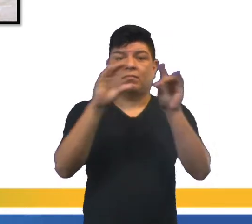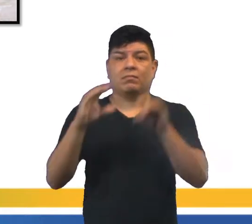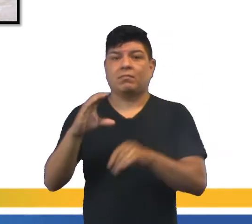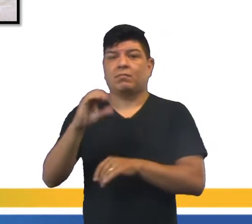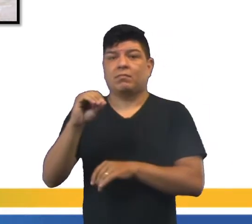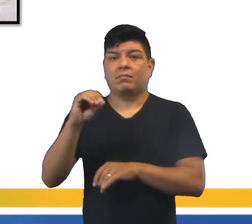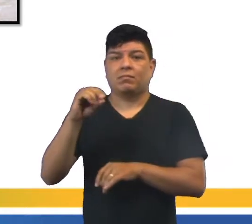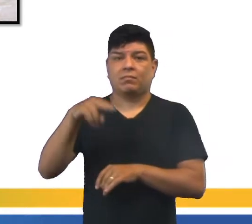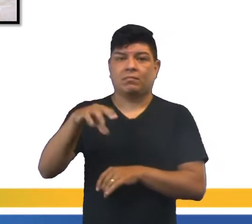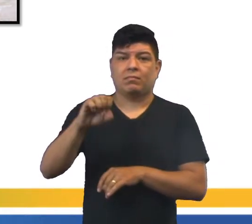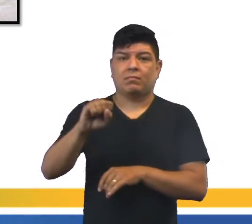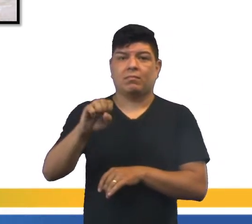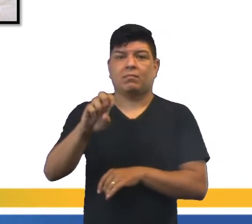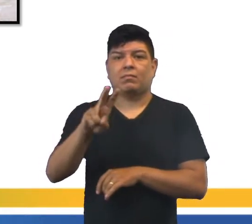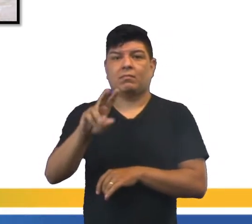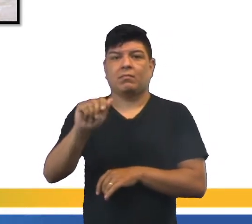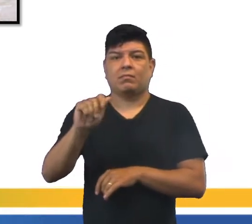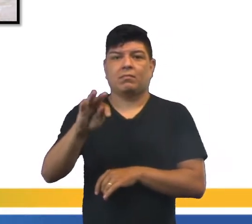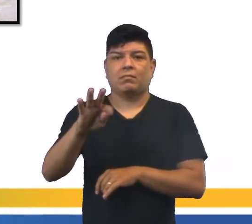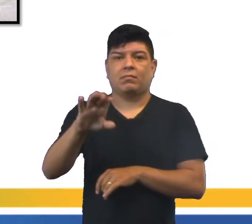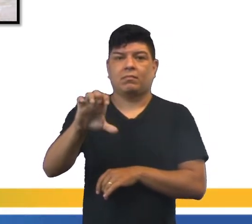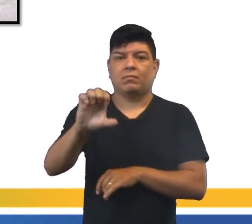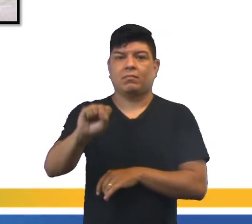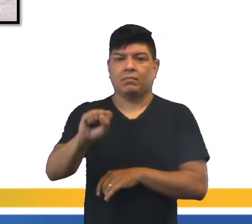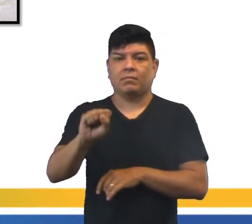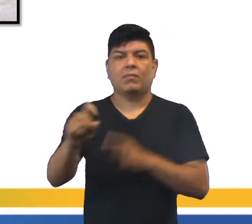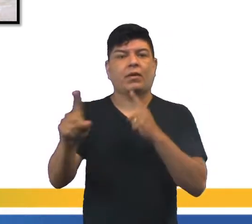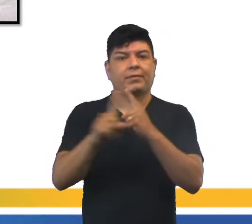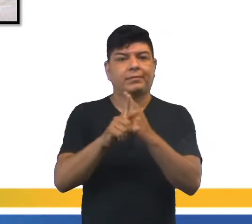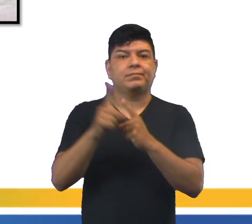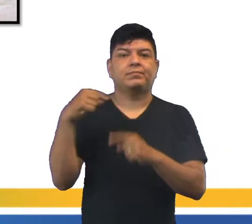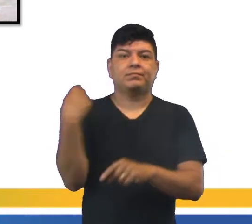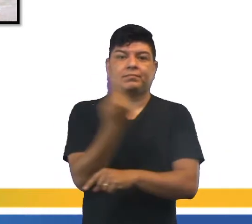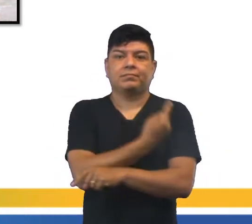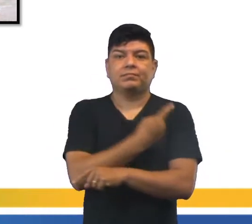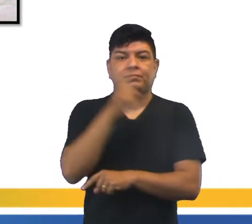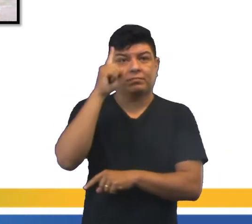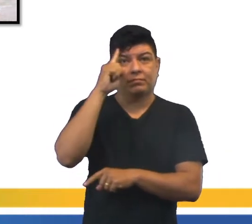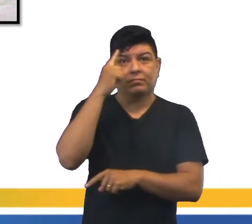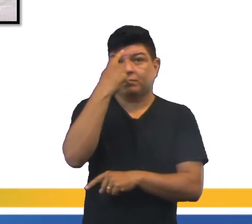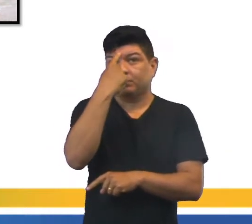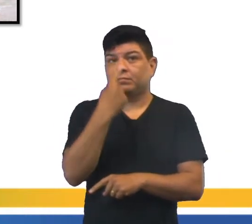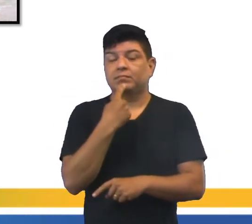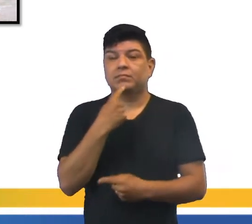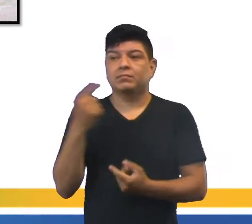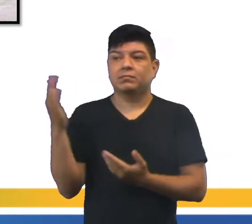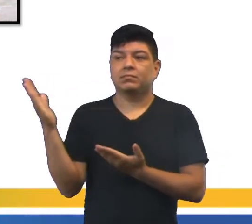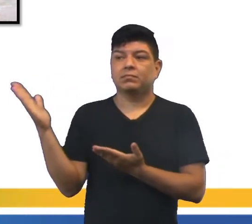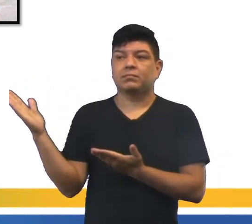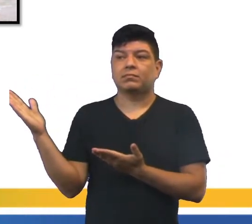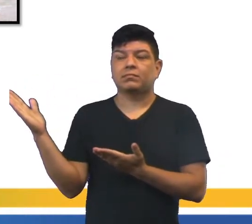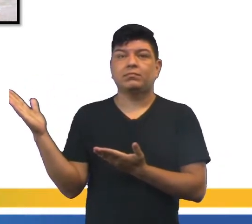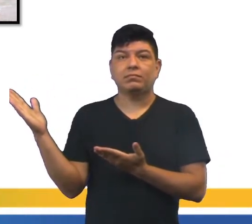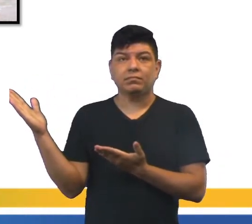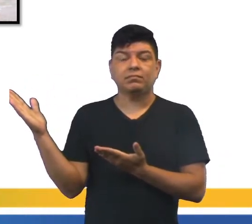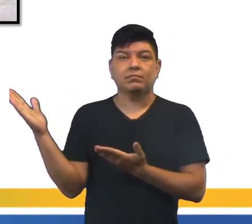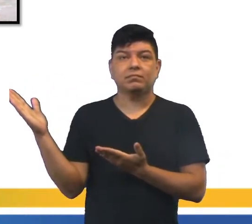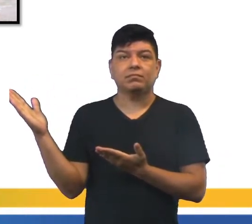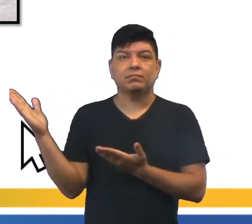identificados, né, no nosso dia a dia, no cotidiano. Você percebe por essas imagens aqui, né, olha